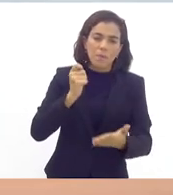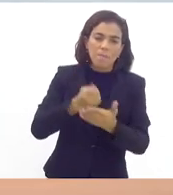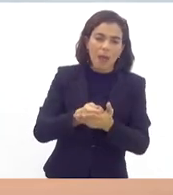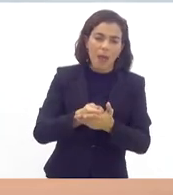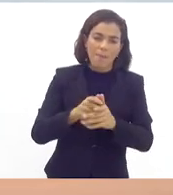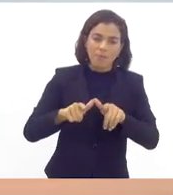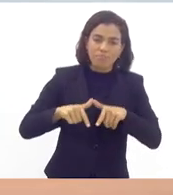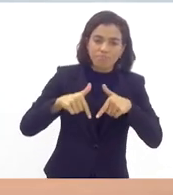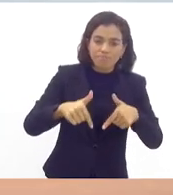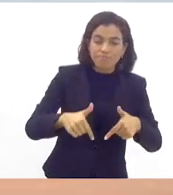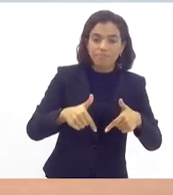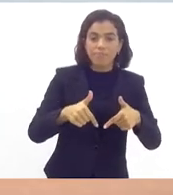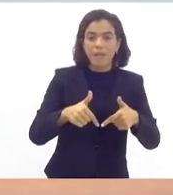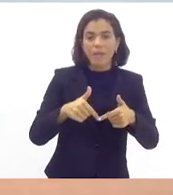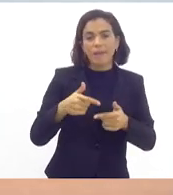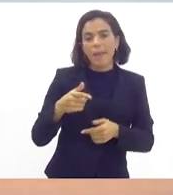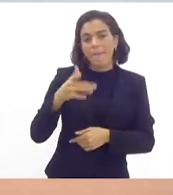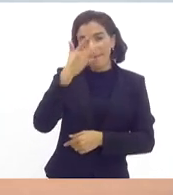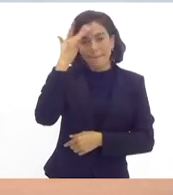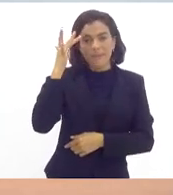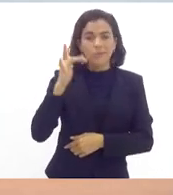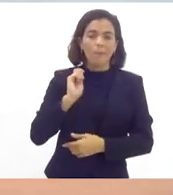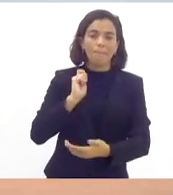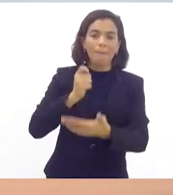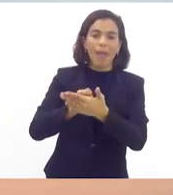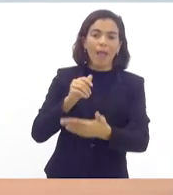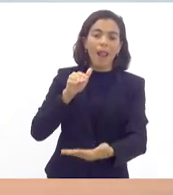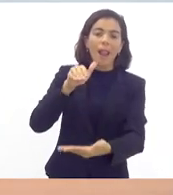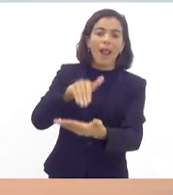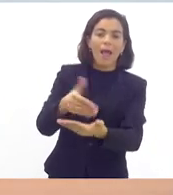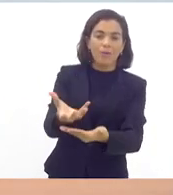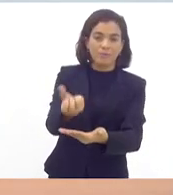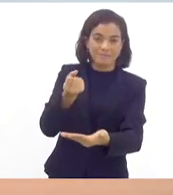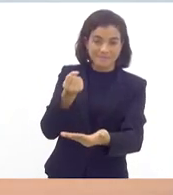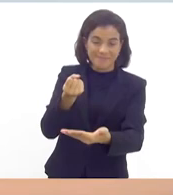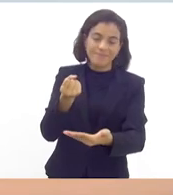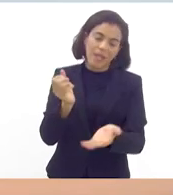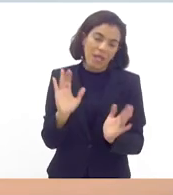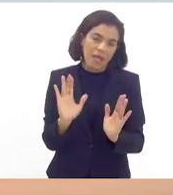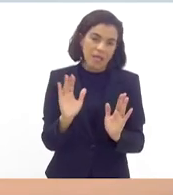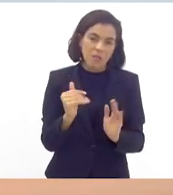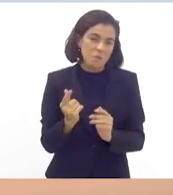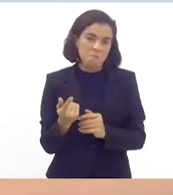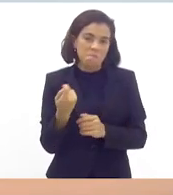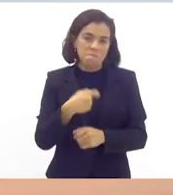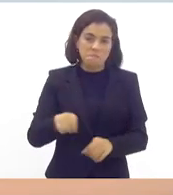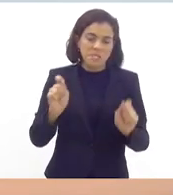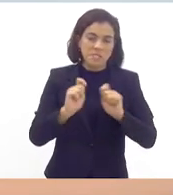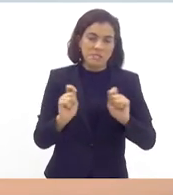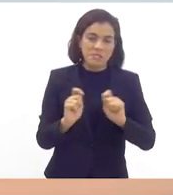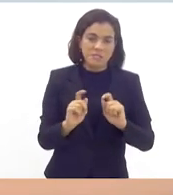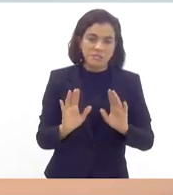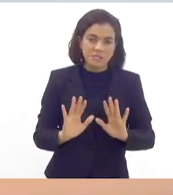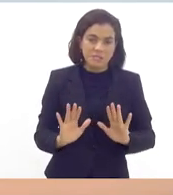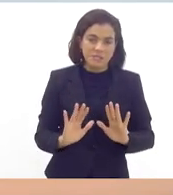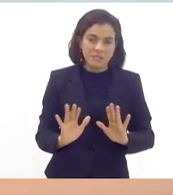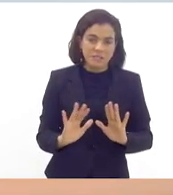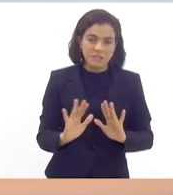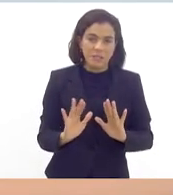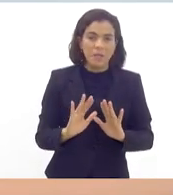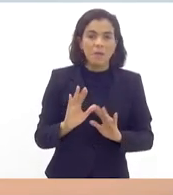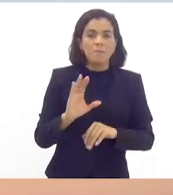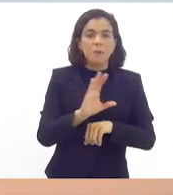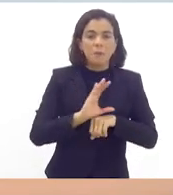que são operações para consumidor final dentro do Estado, poderia automaticamente a receita para o Estado. Não precisaria passar pelo